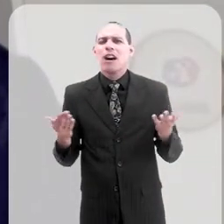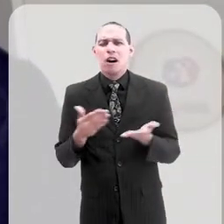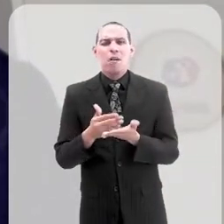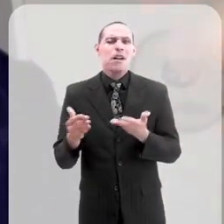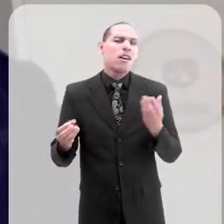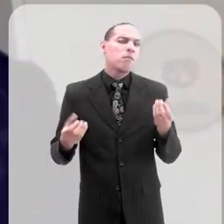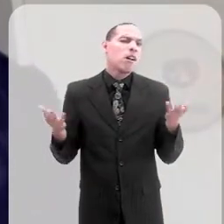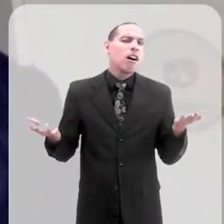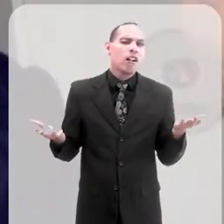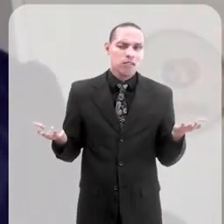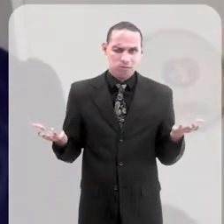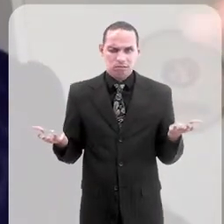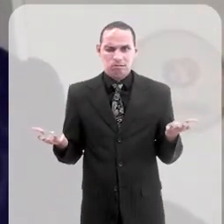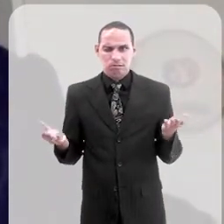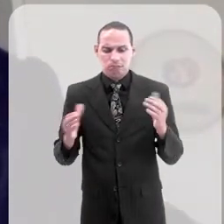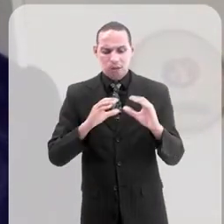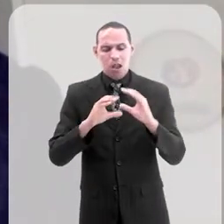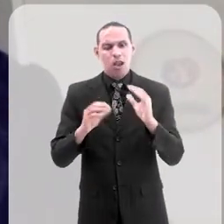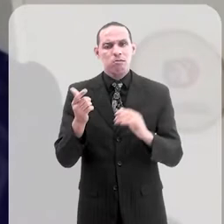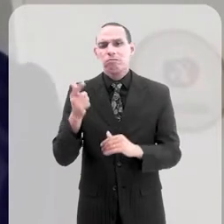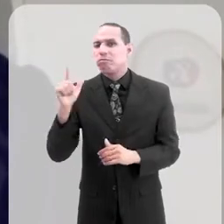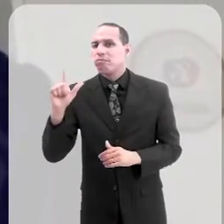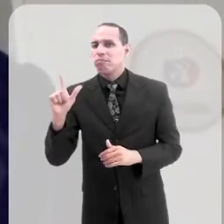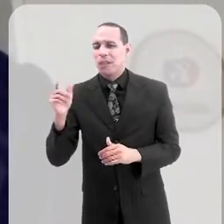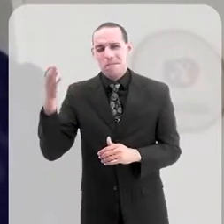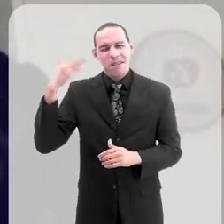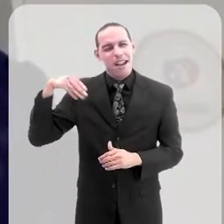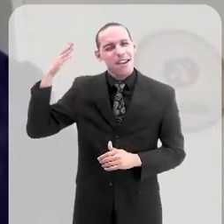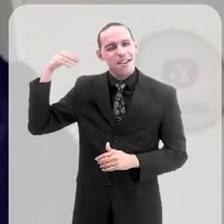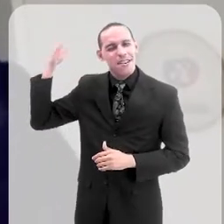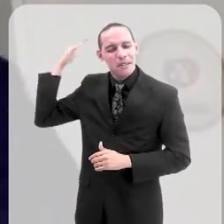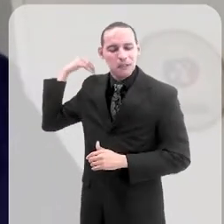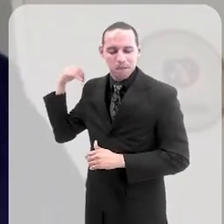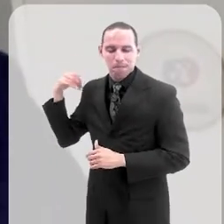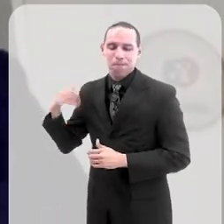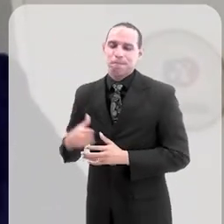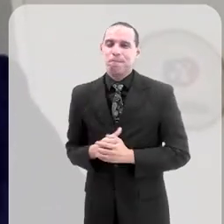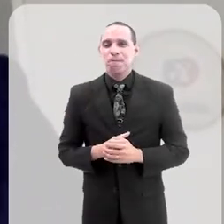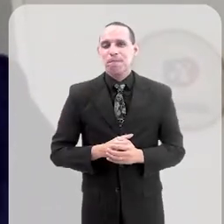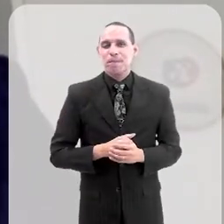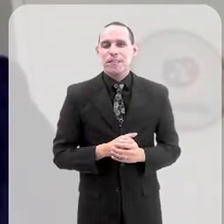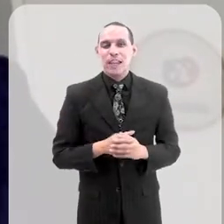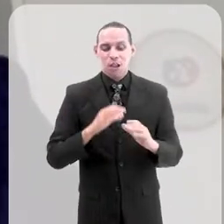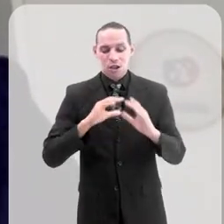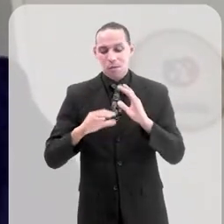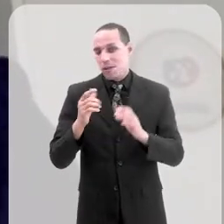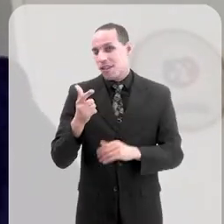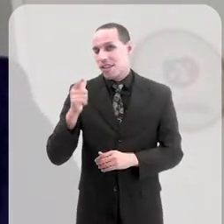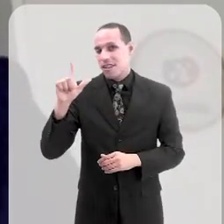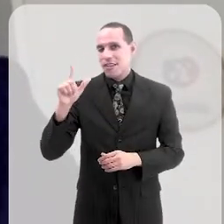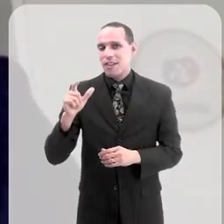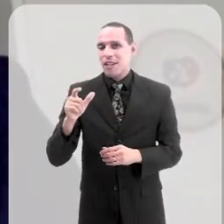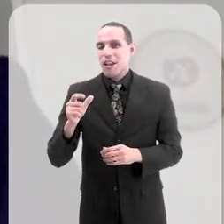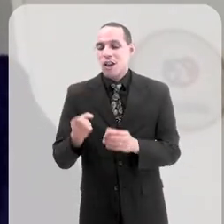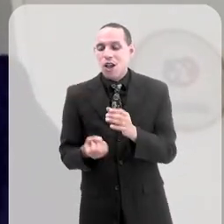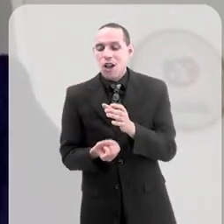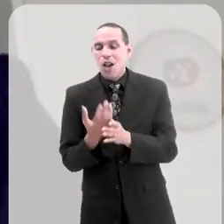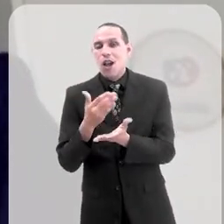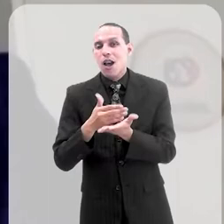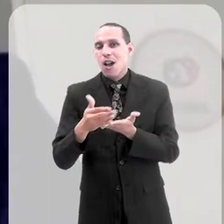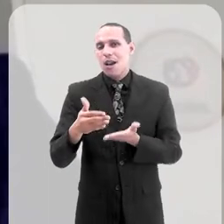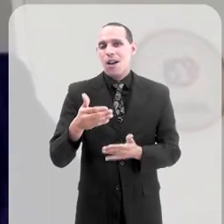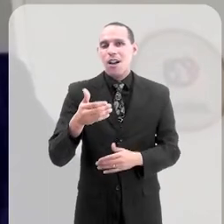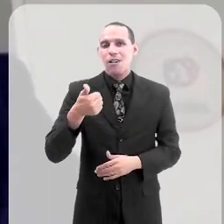a utilizar, né, a comunicação alternativa? Antigamente, a comunicação alternativa, ela surge na década de